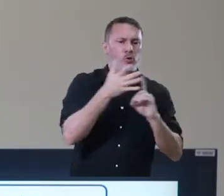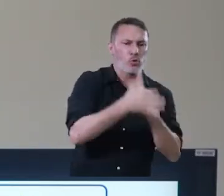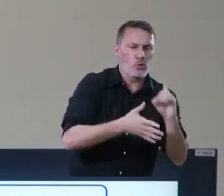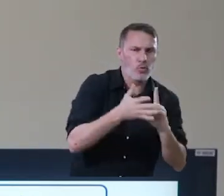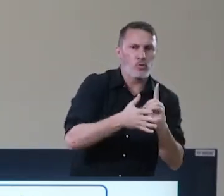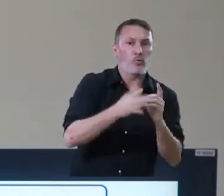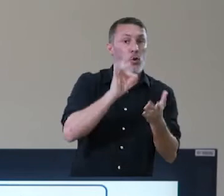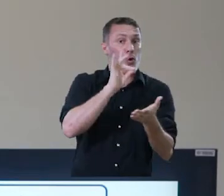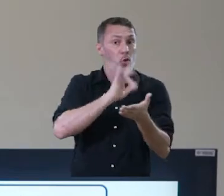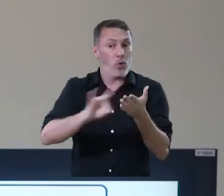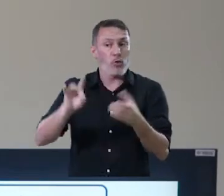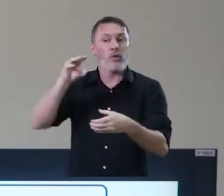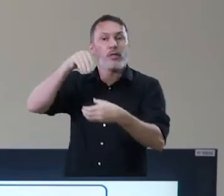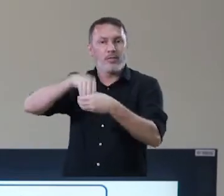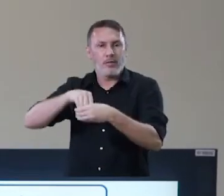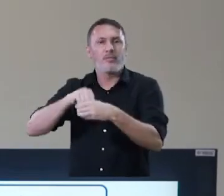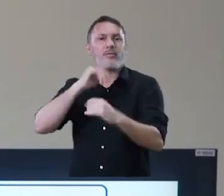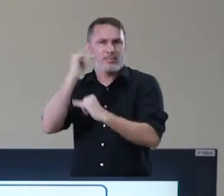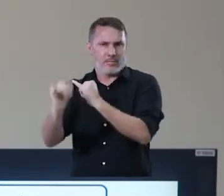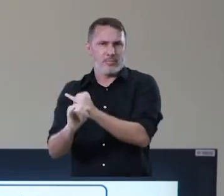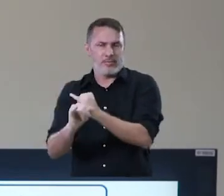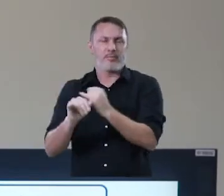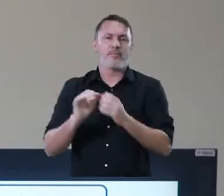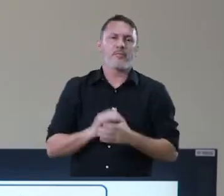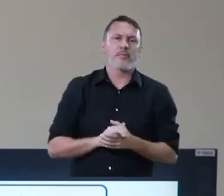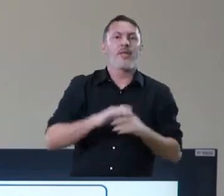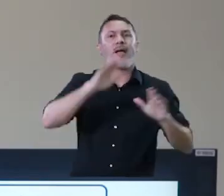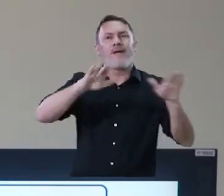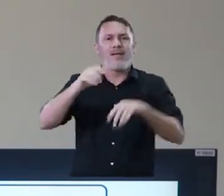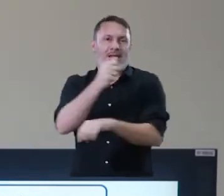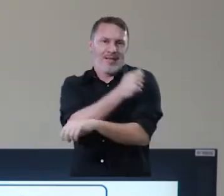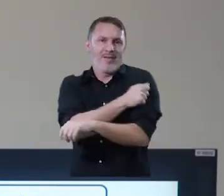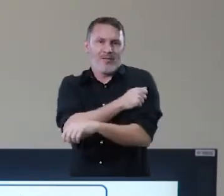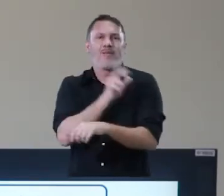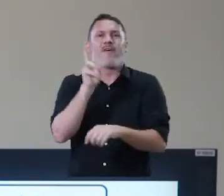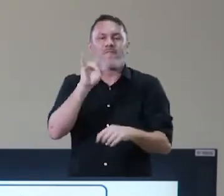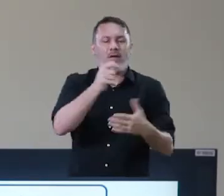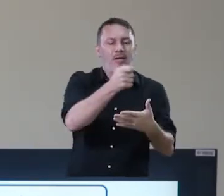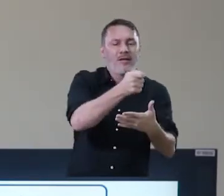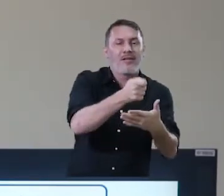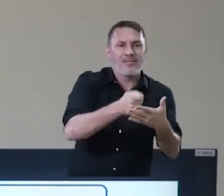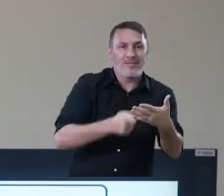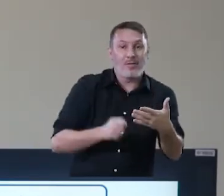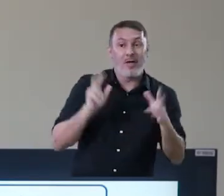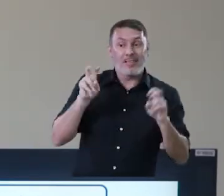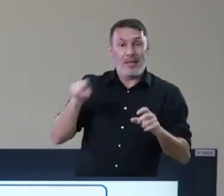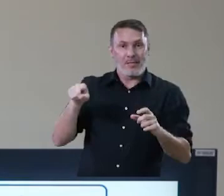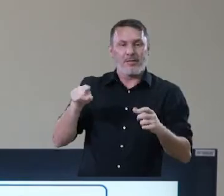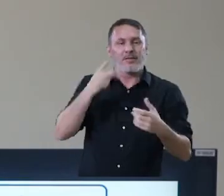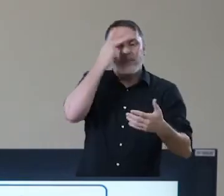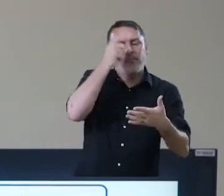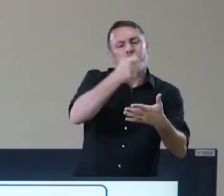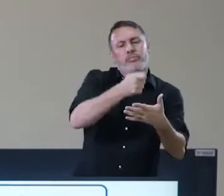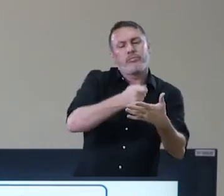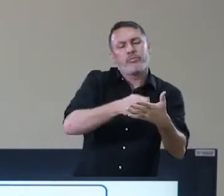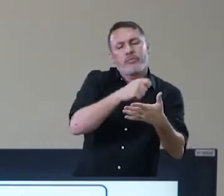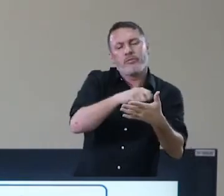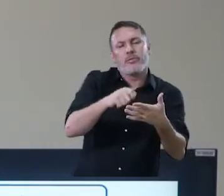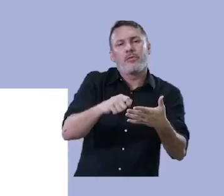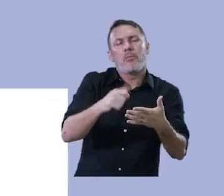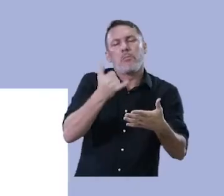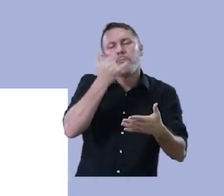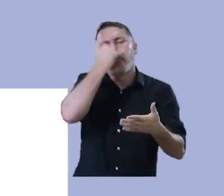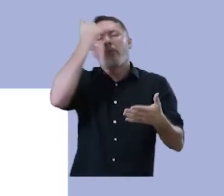de ódio na internet. Acontece que alguns alunos, ao escrever uma redação sobre essa,